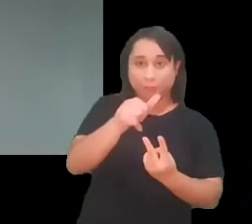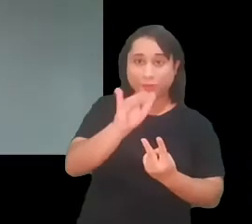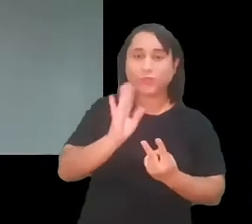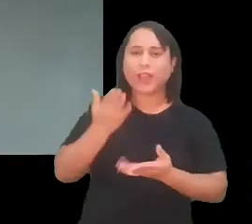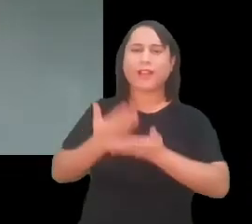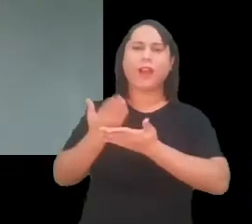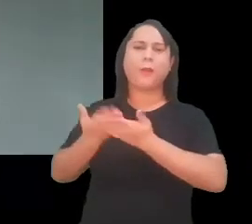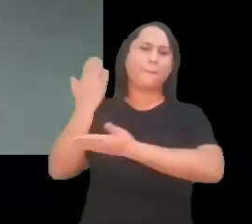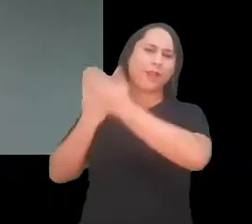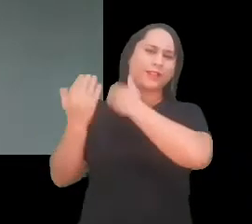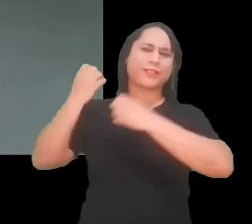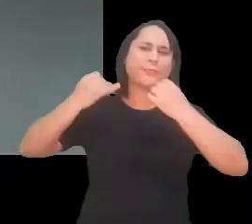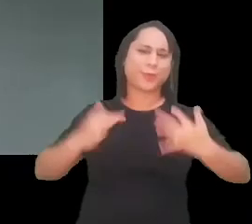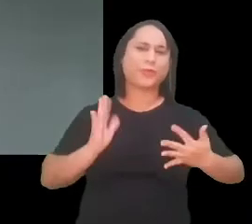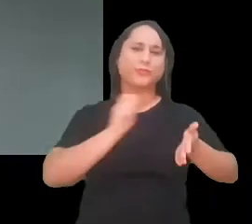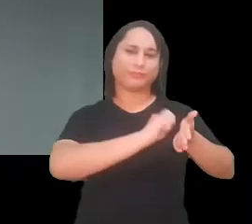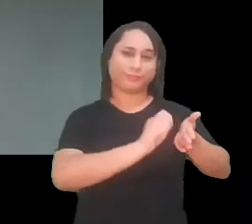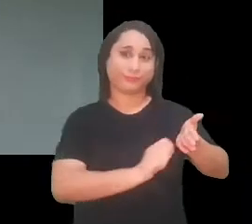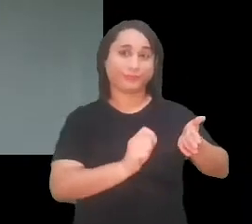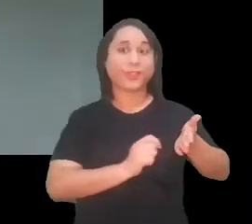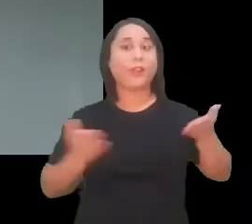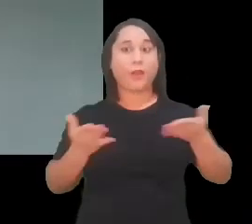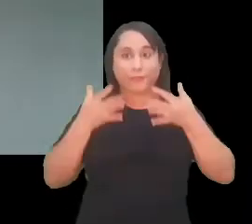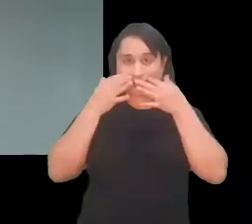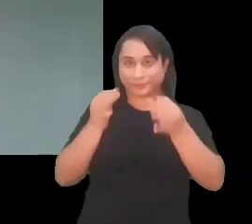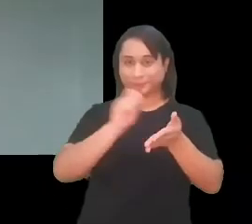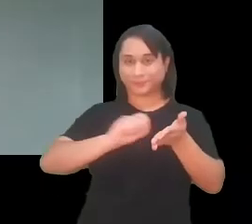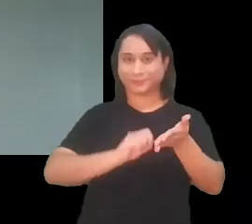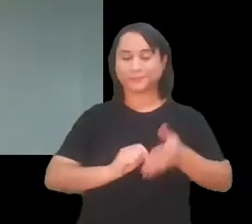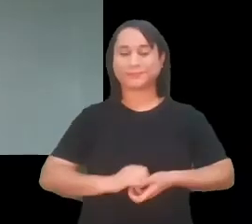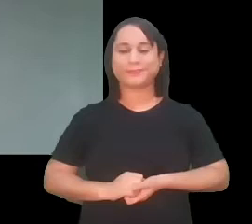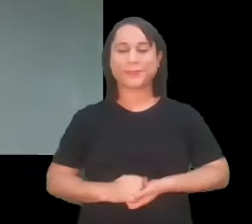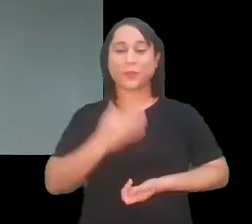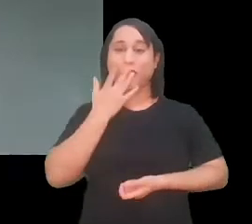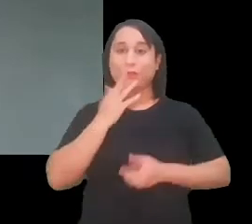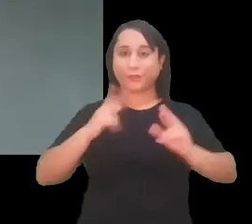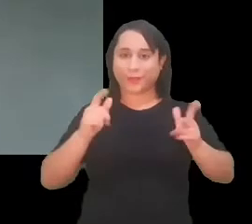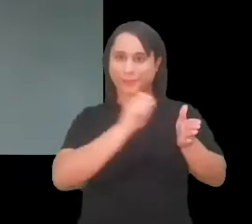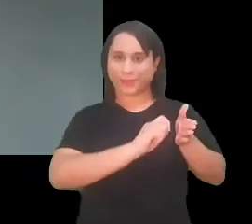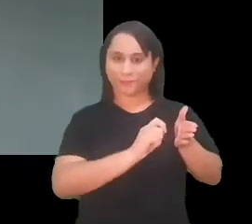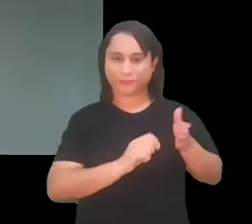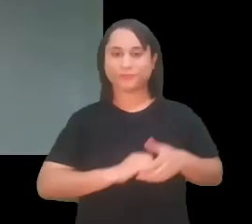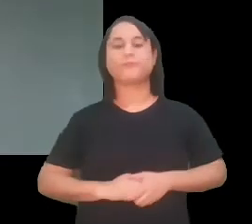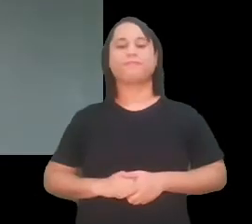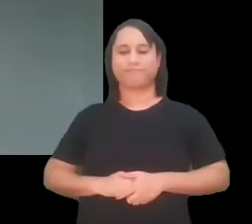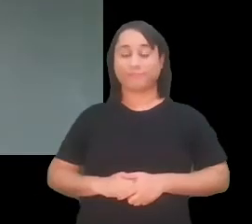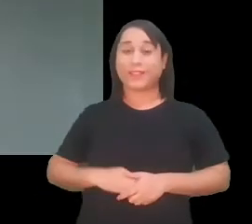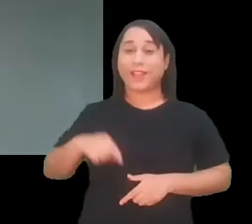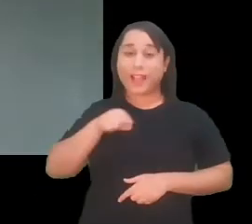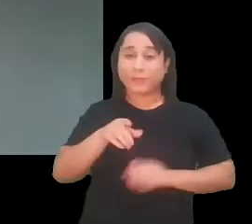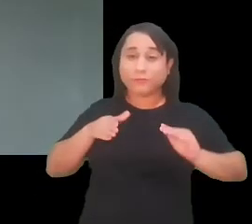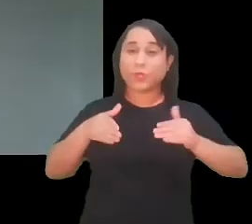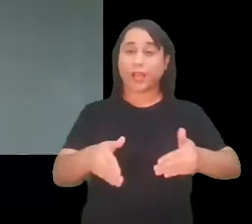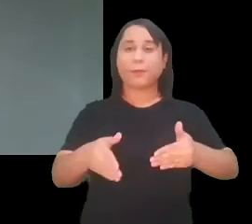essa anotação na aula passada. Então, a herança restrita ao sexo, opa, deixa eu pegar uma outra cor de giz. Aqui, ela é ligada ao